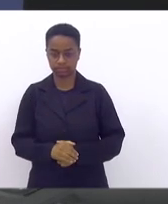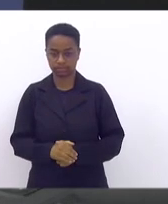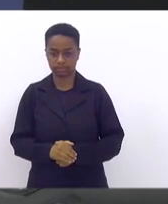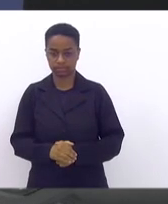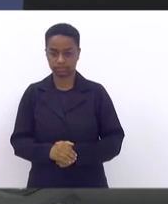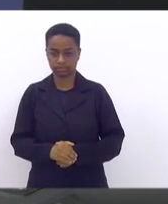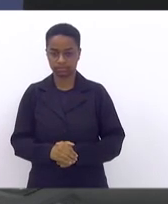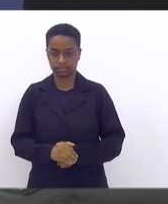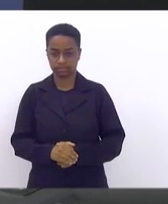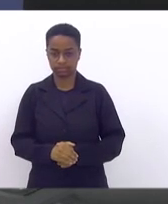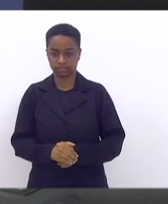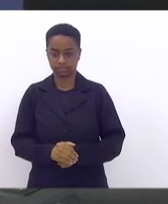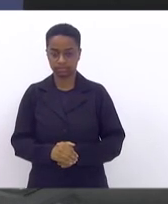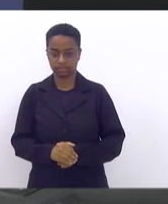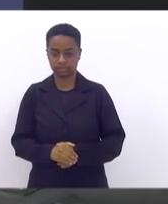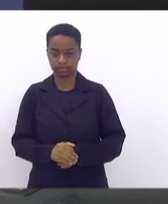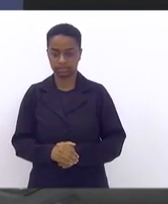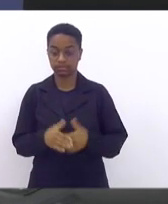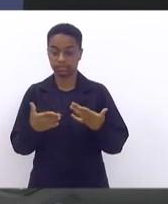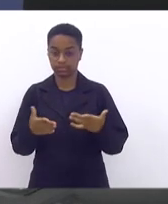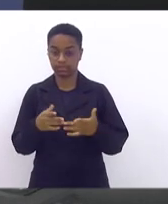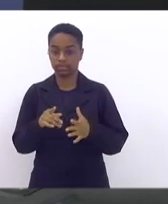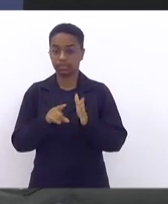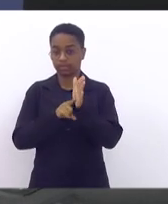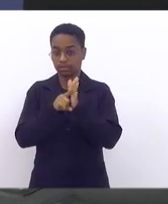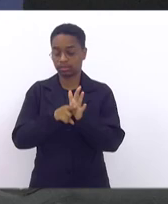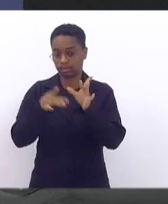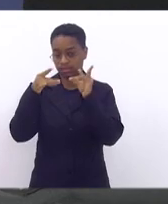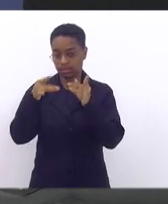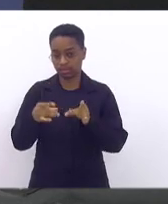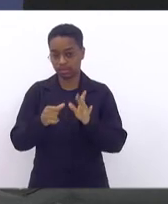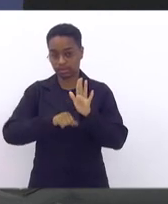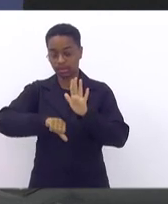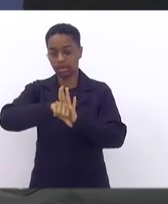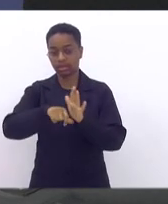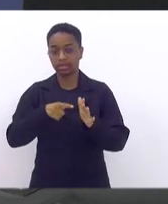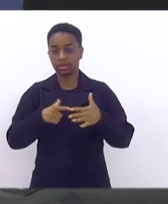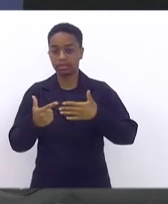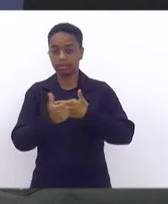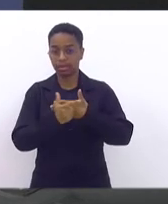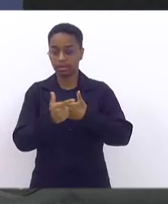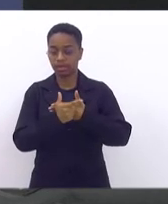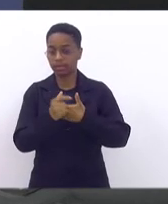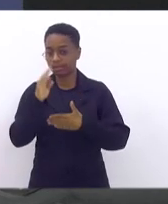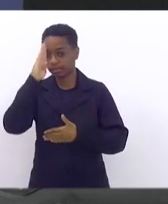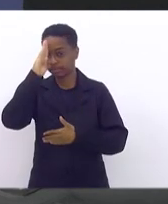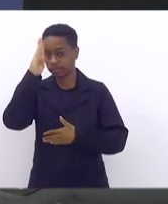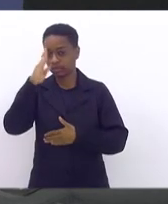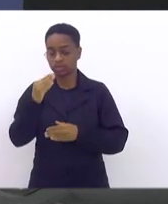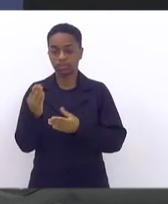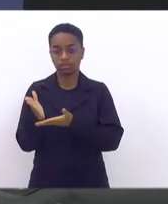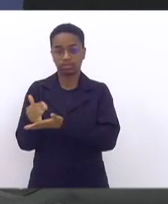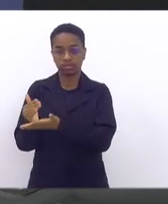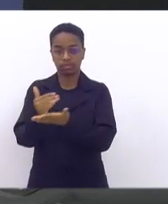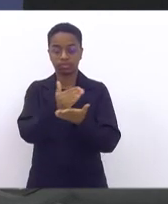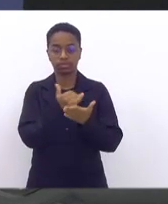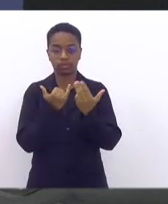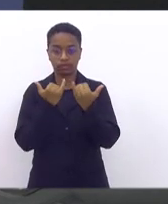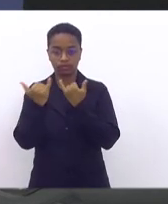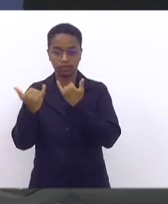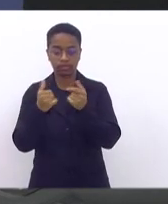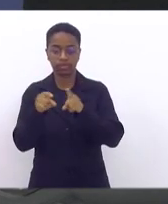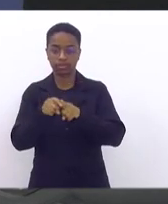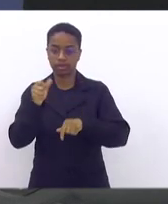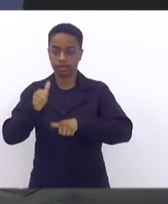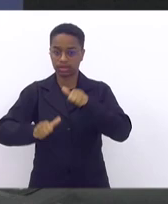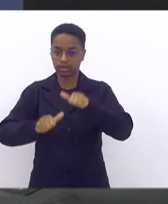Bom, então, a perícia criminal ela desempenha um papel crucial na coleta de evidências, análise de